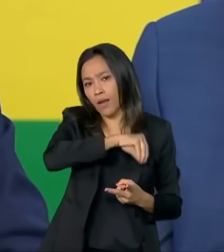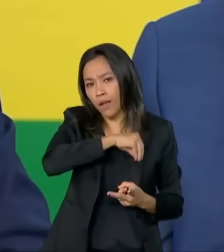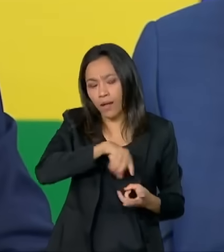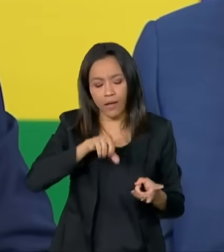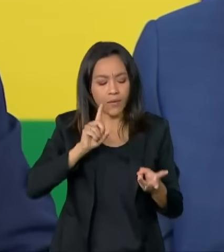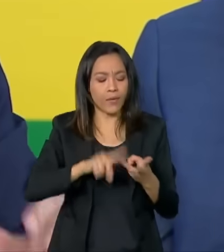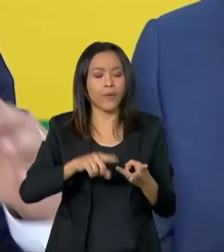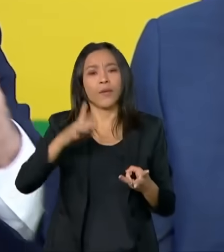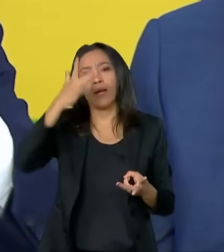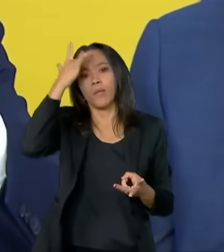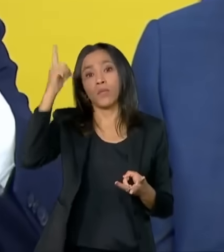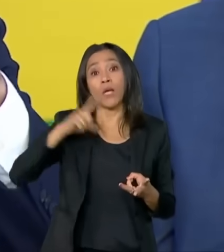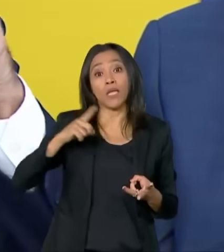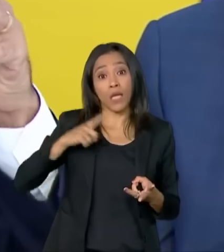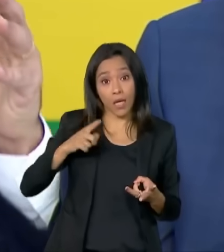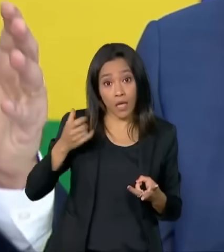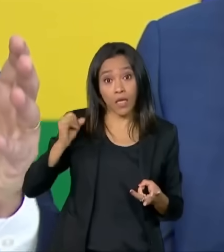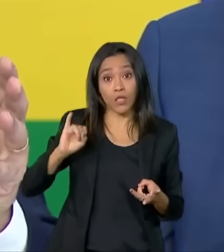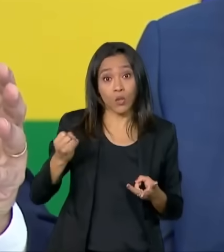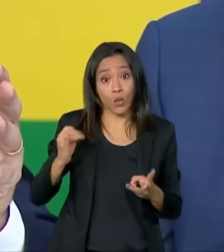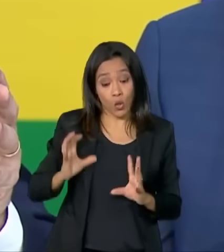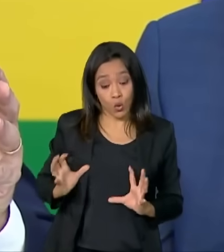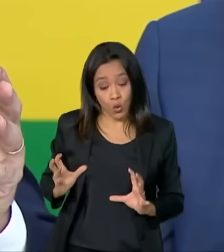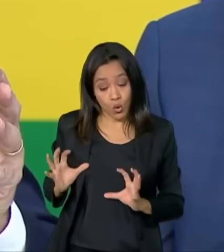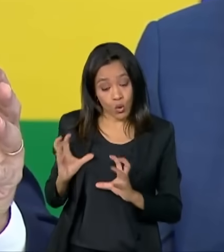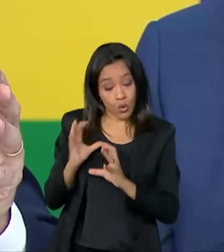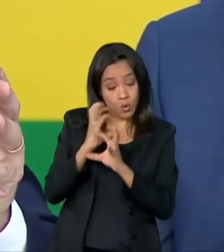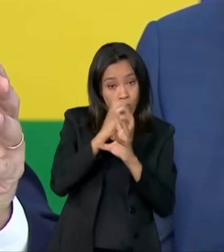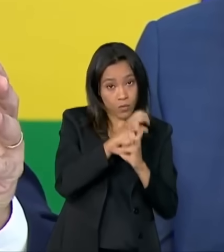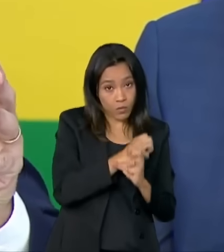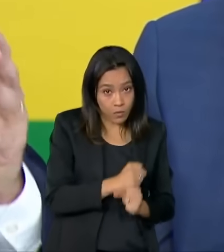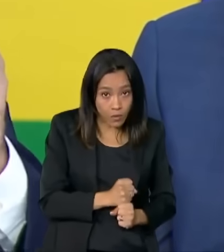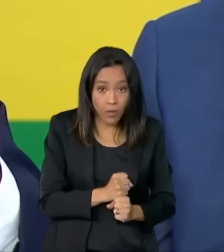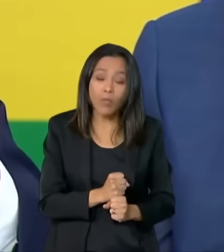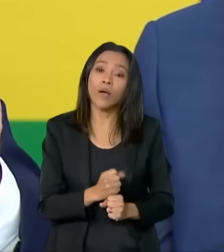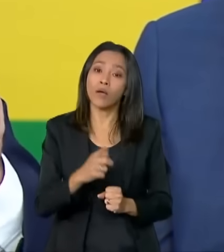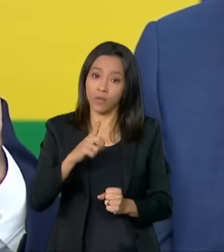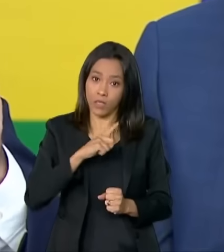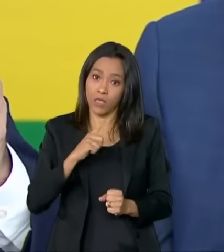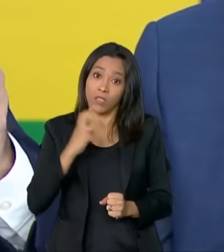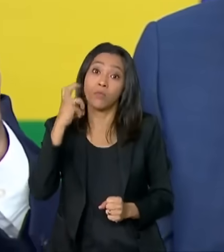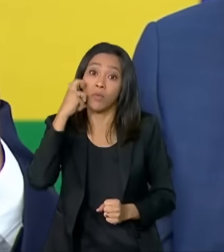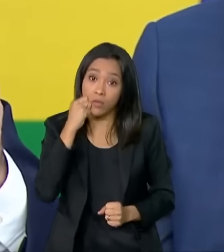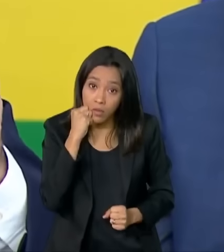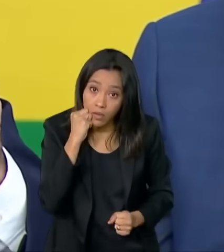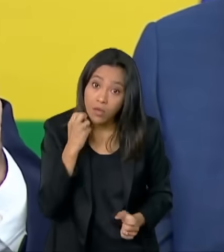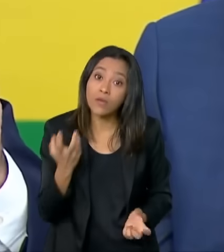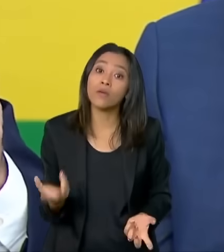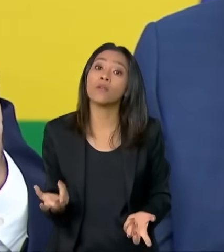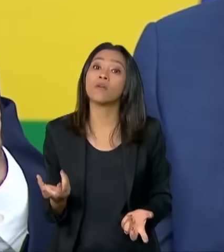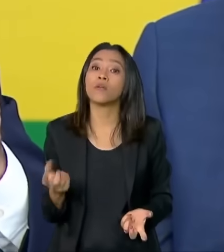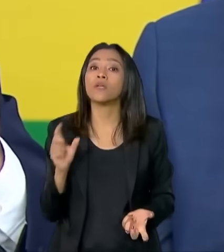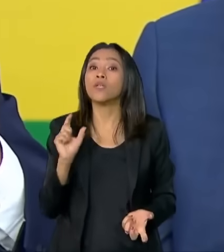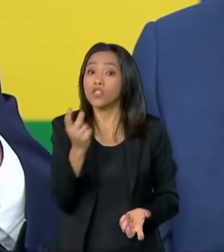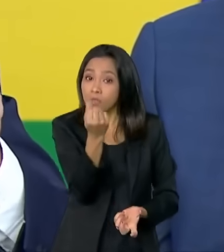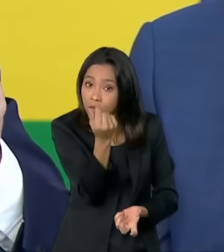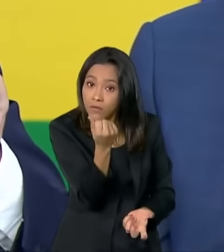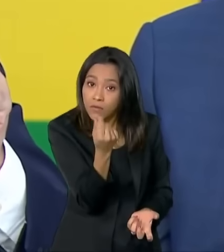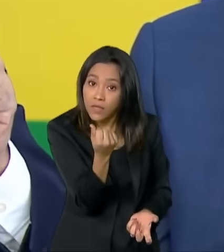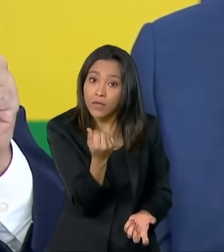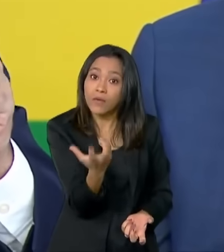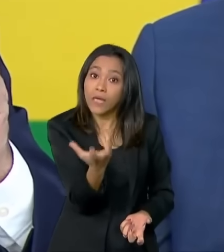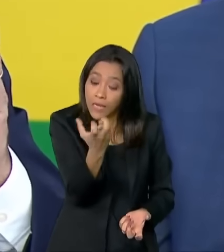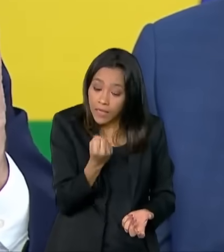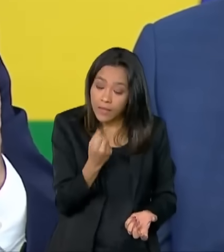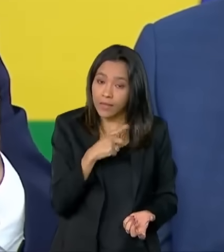juros. Ela vai somar o que ela recebeu, qual foi a sua receita, e